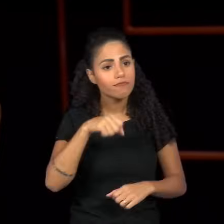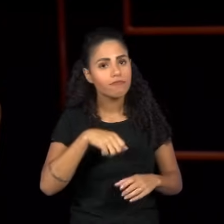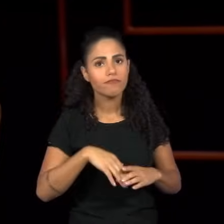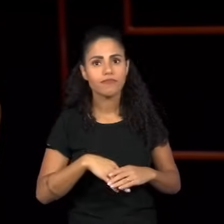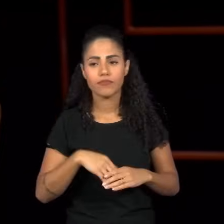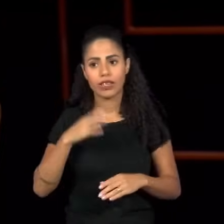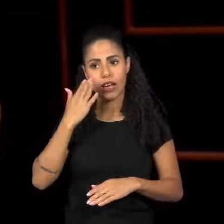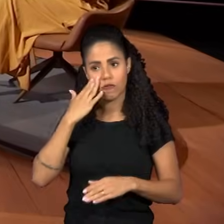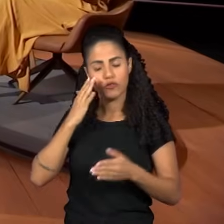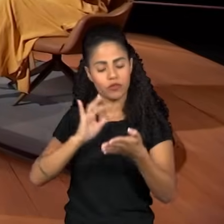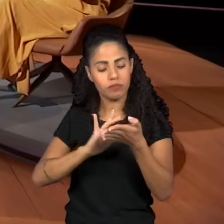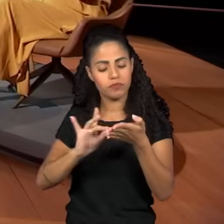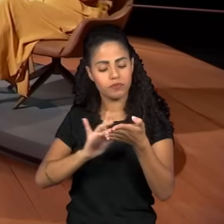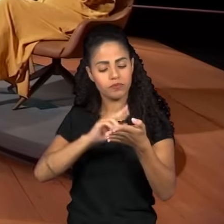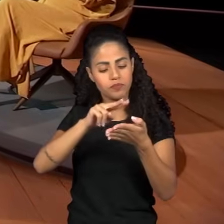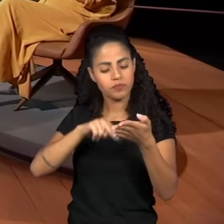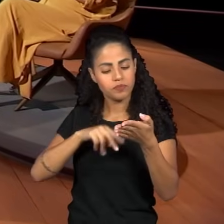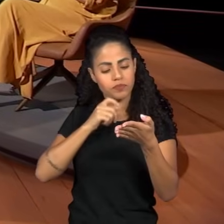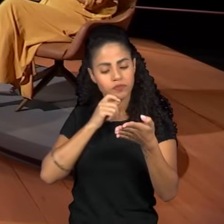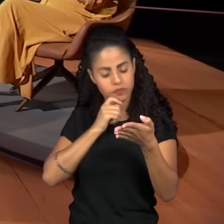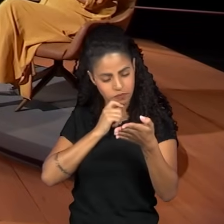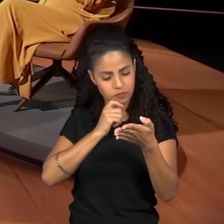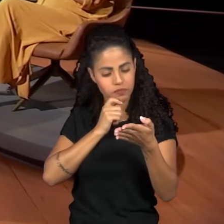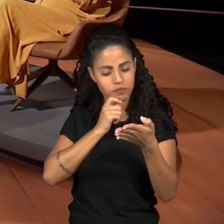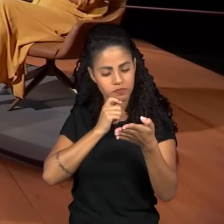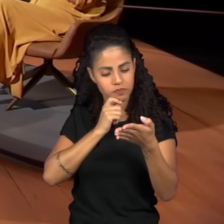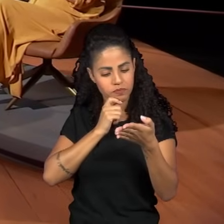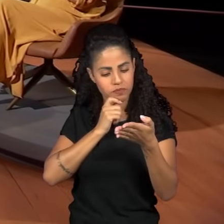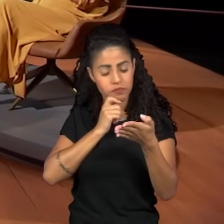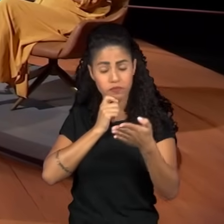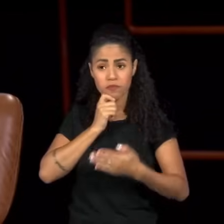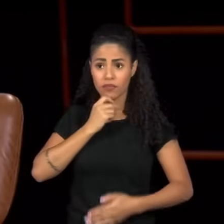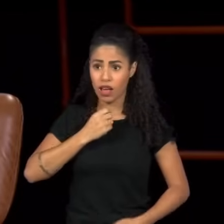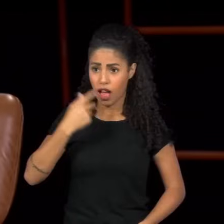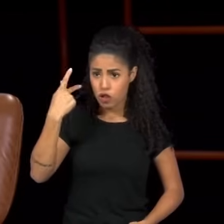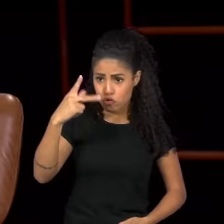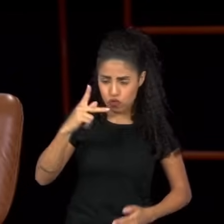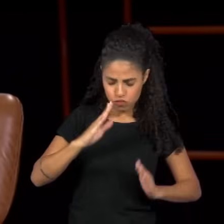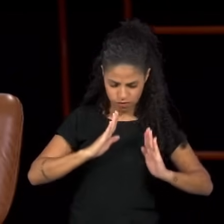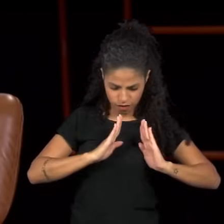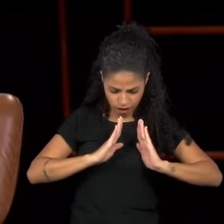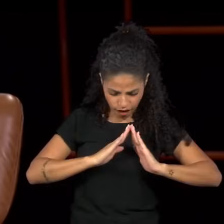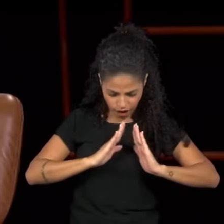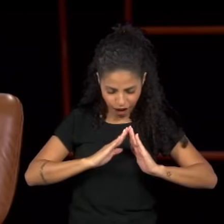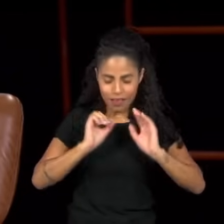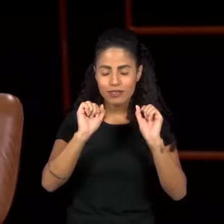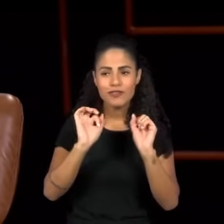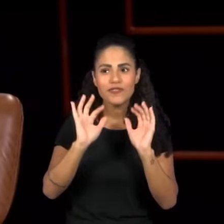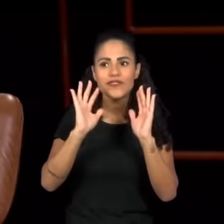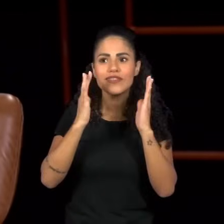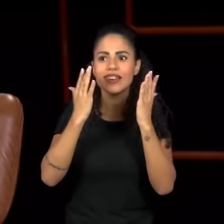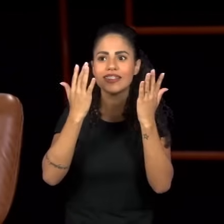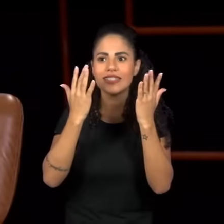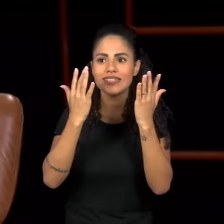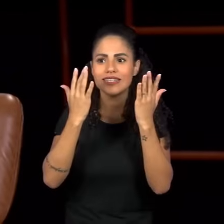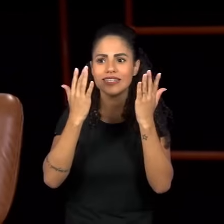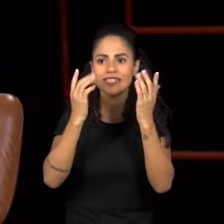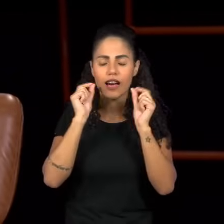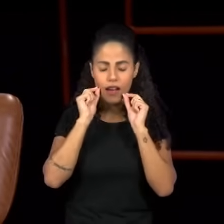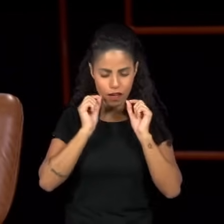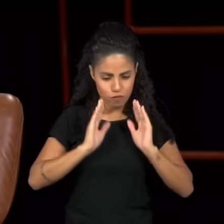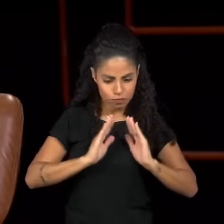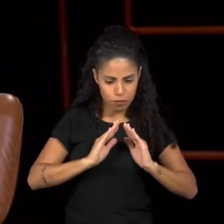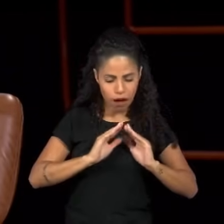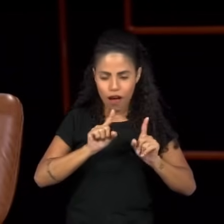Deixa eu ver. Faz da tua casa uma festa, Ouve